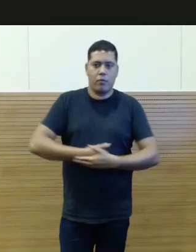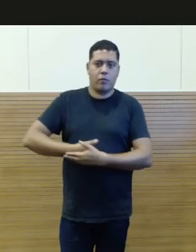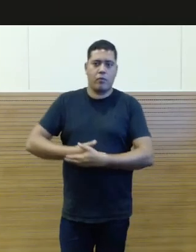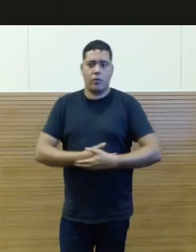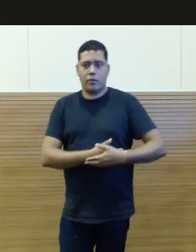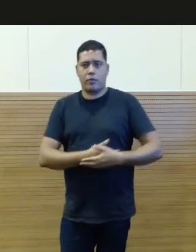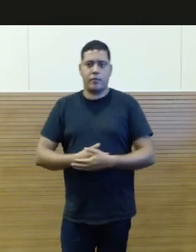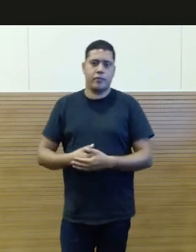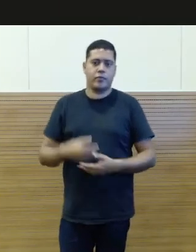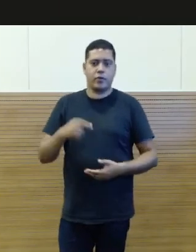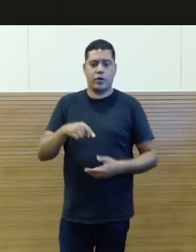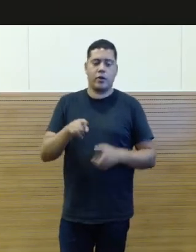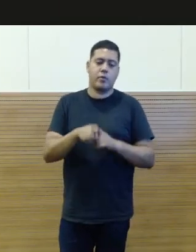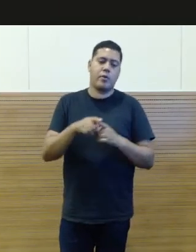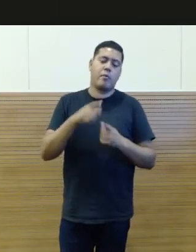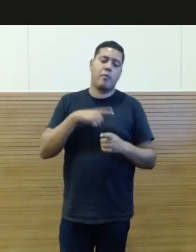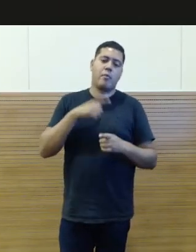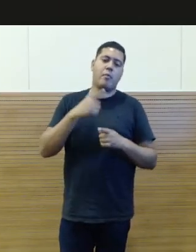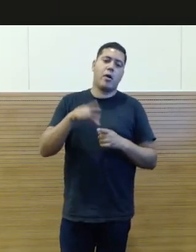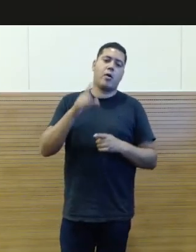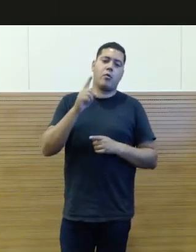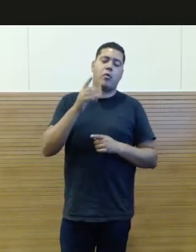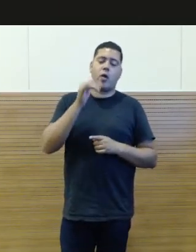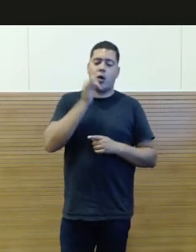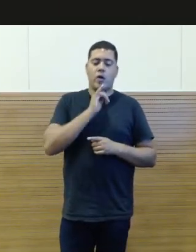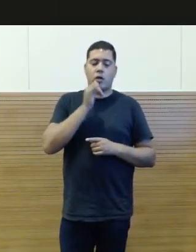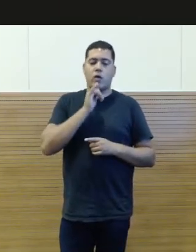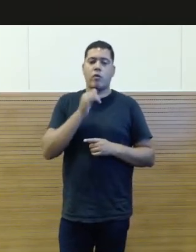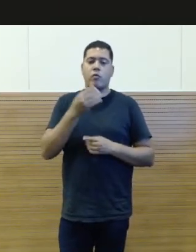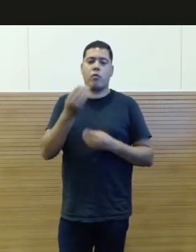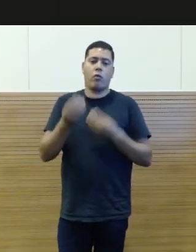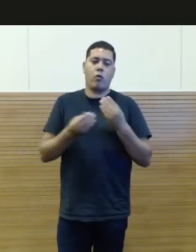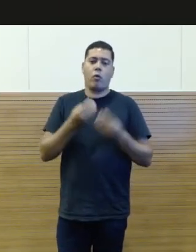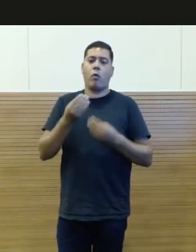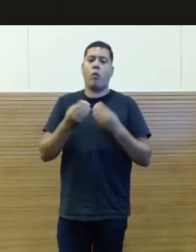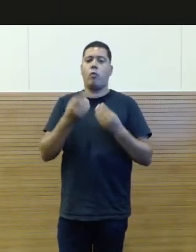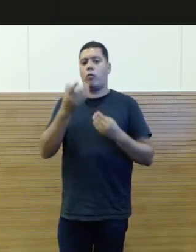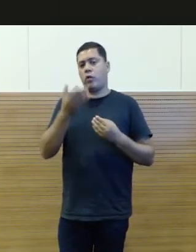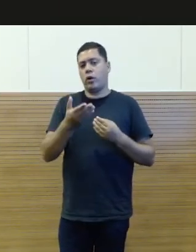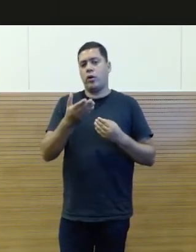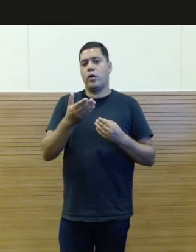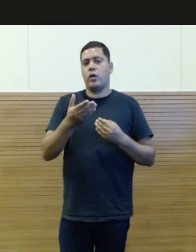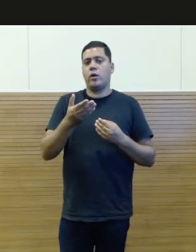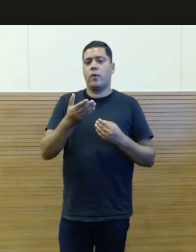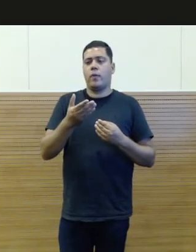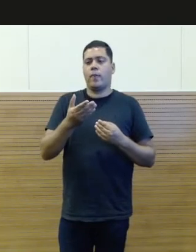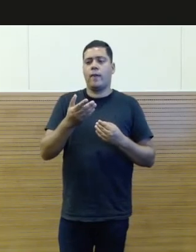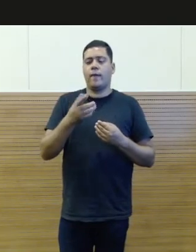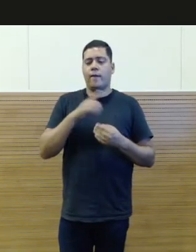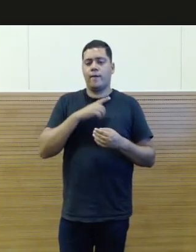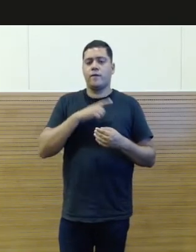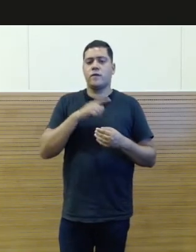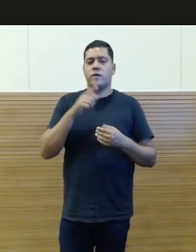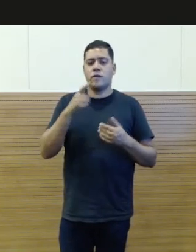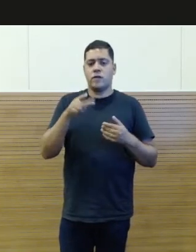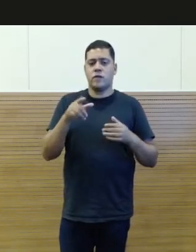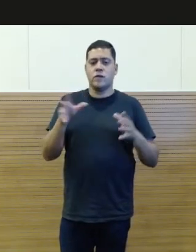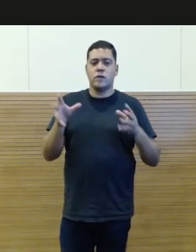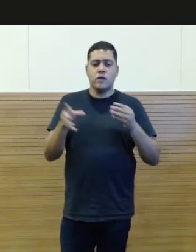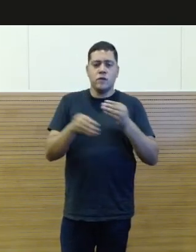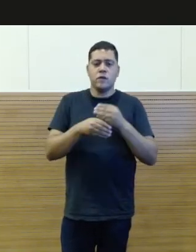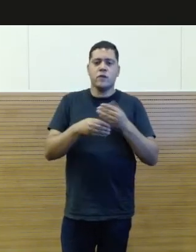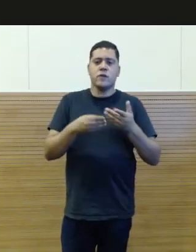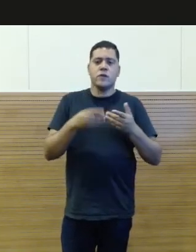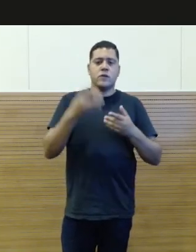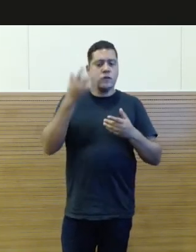aqui mais um exemplo assim, de como os ultraprocessados promovem essa confusão, que a gente já não sabe